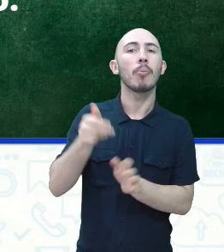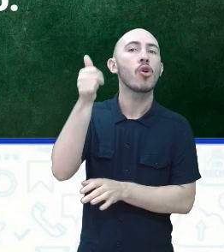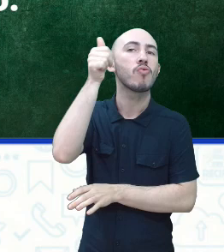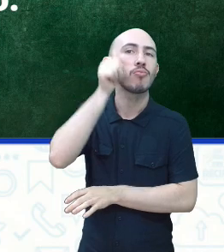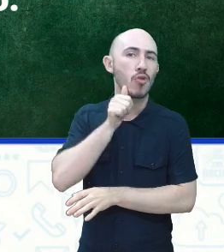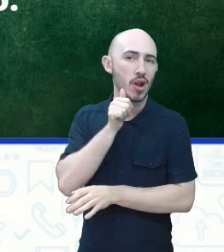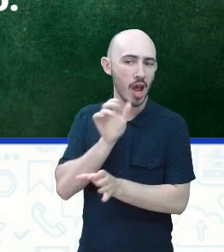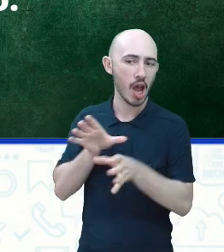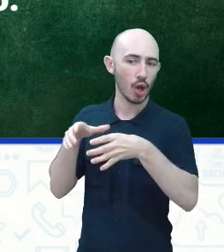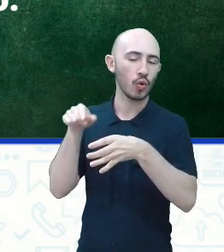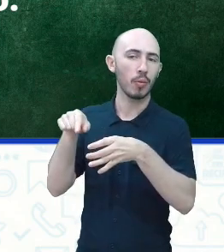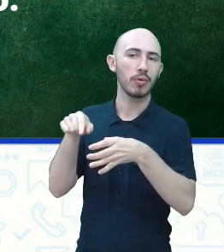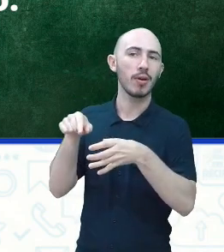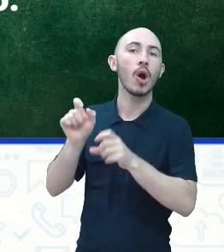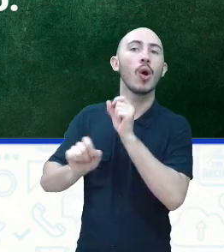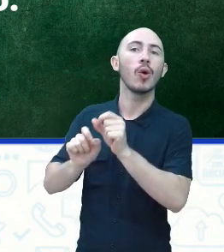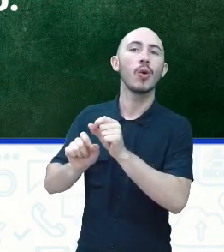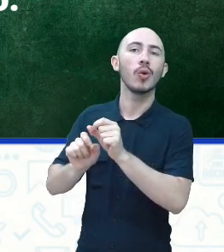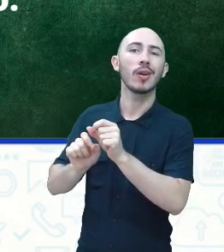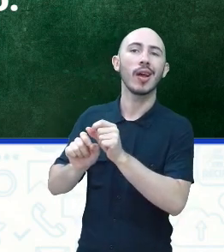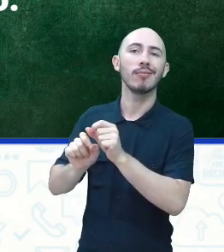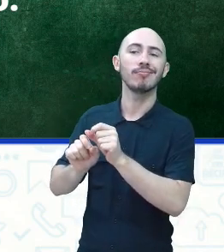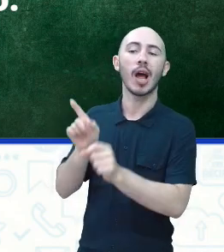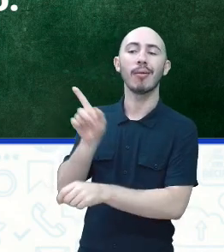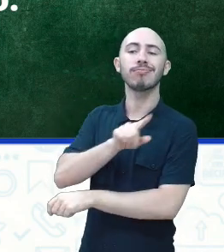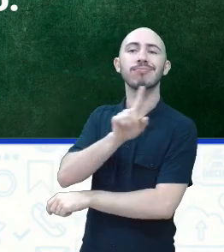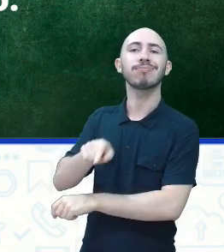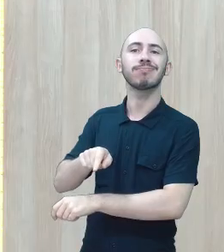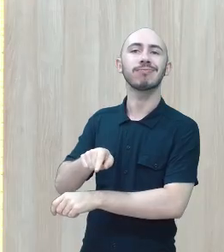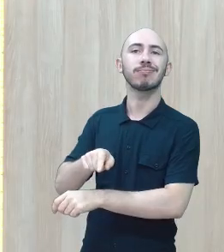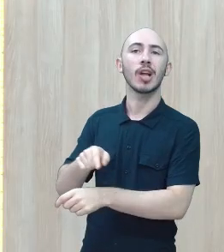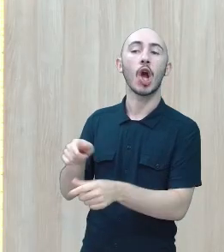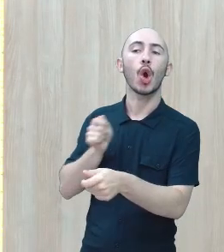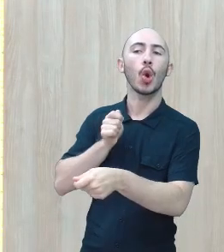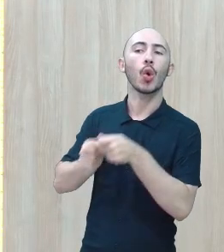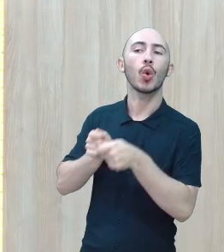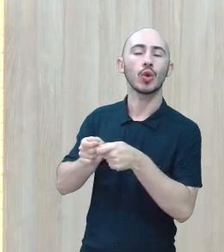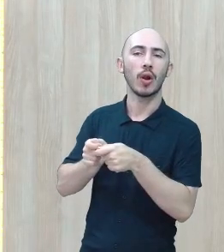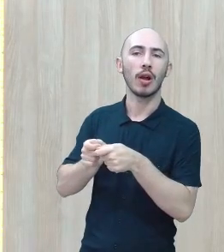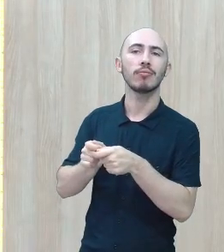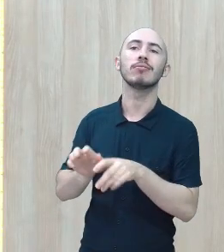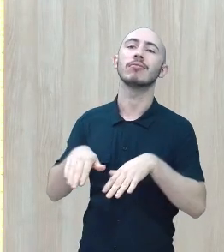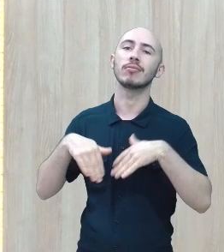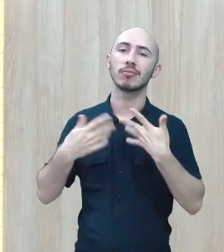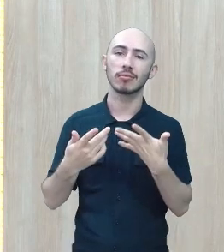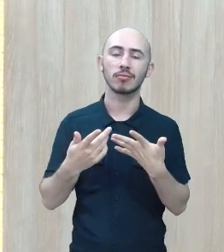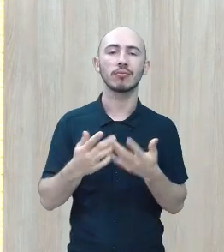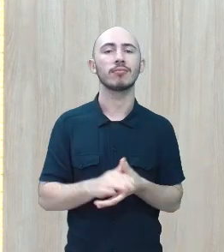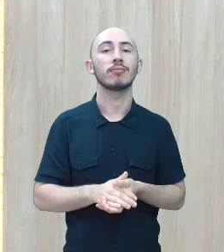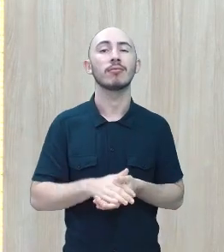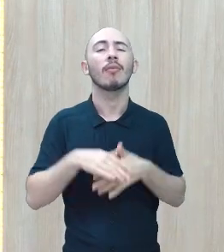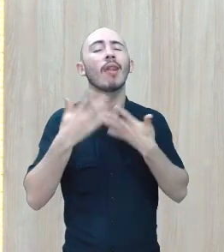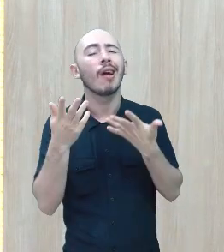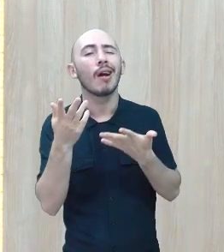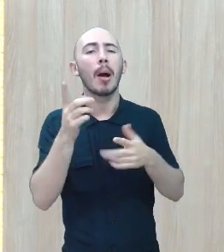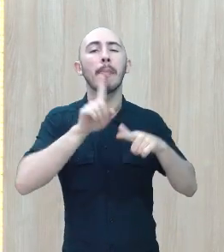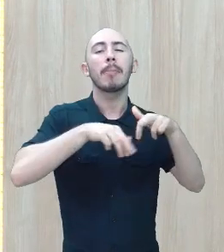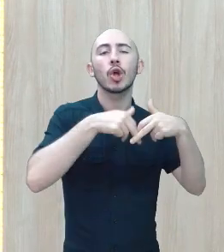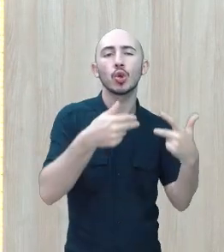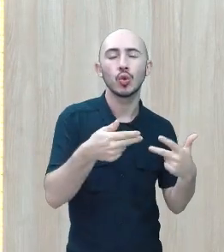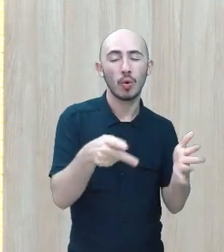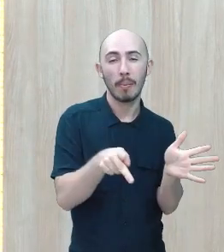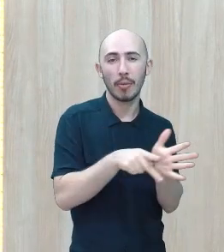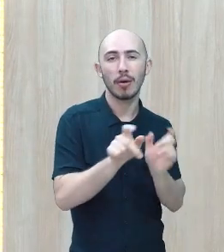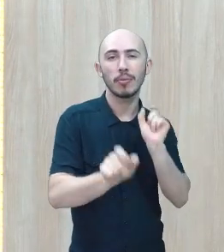eles serviam para instruir? Então, a gente estava pensando ali em produtos específicos, objetos, softwares,